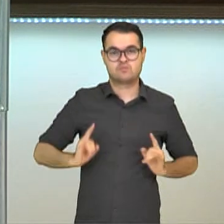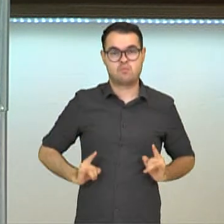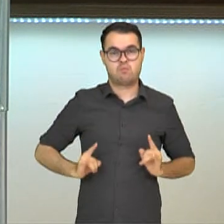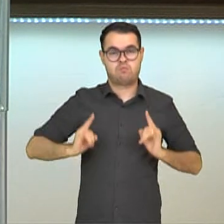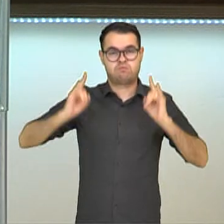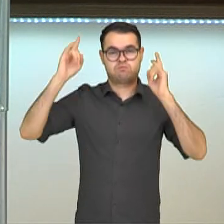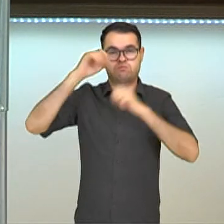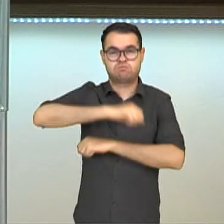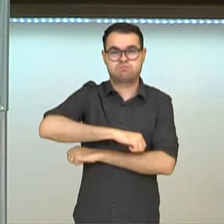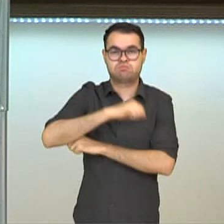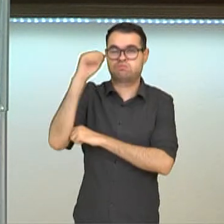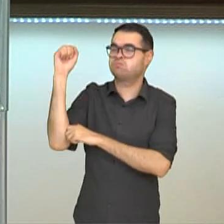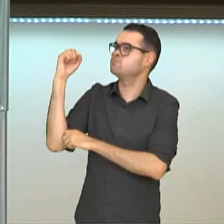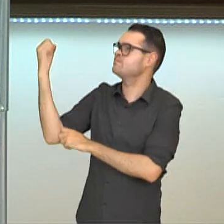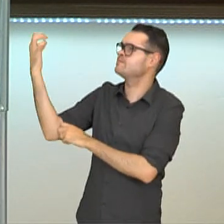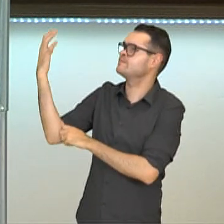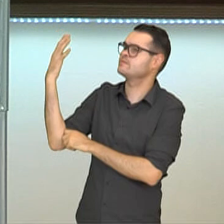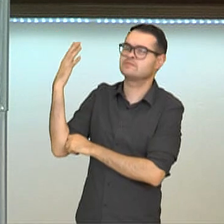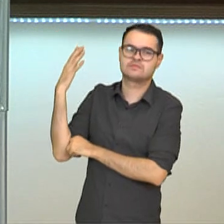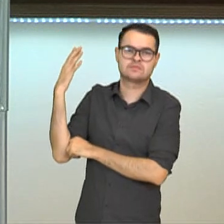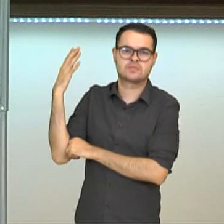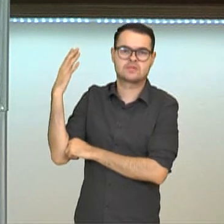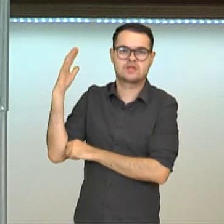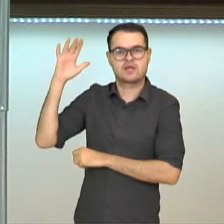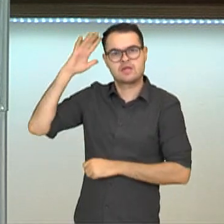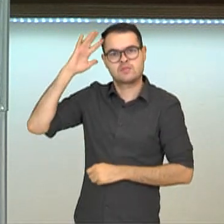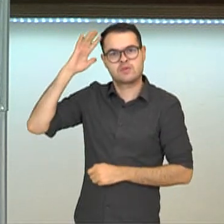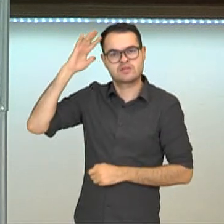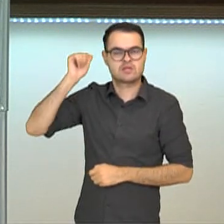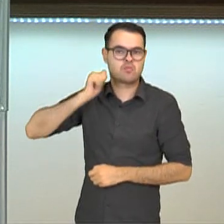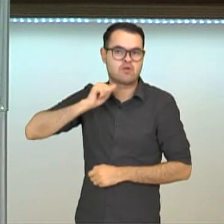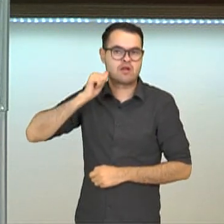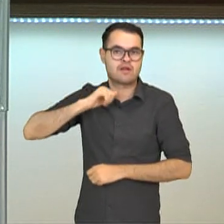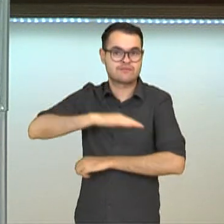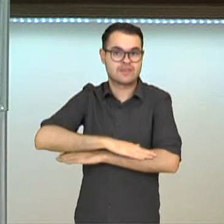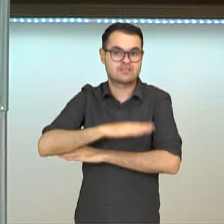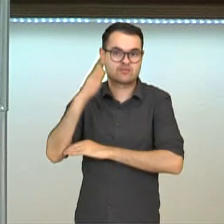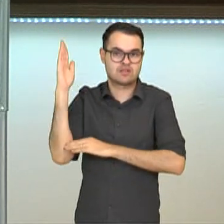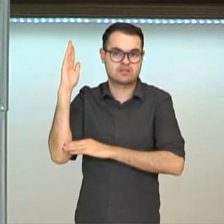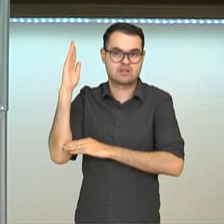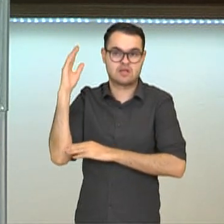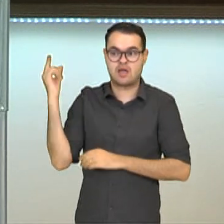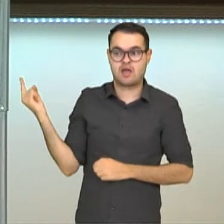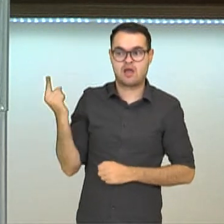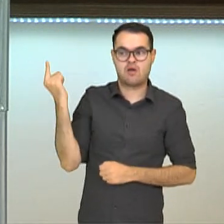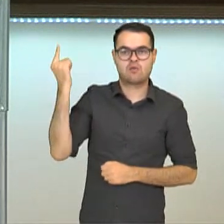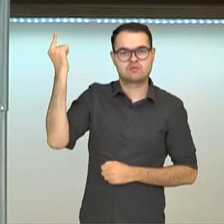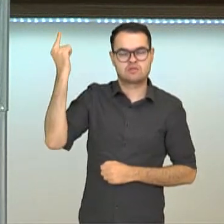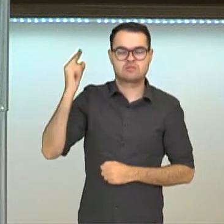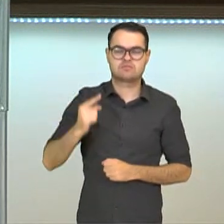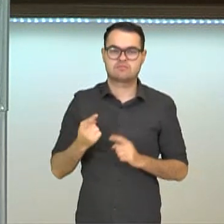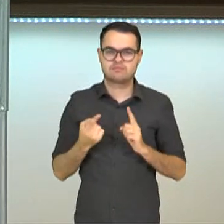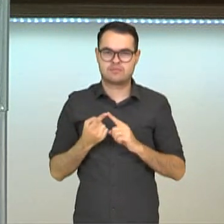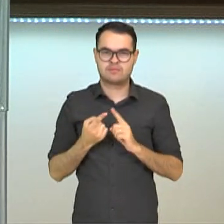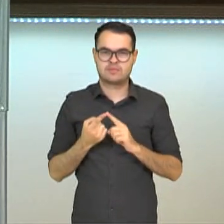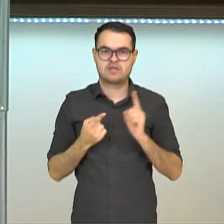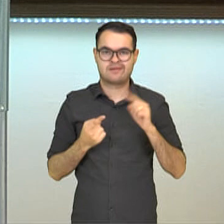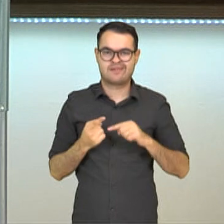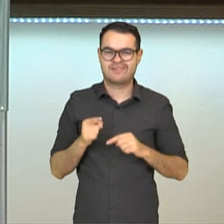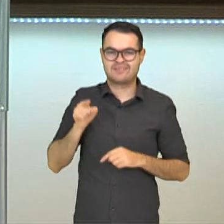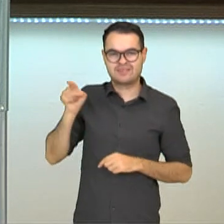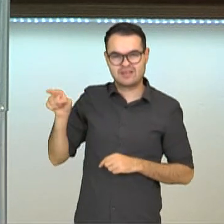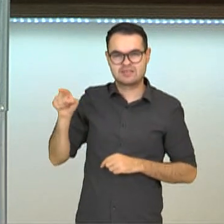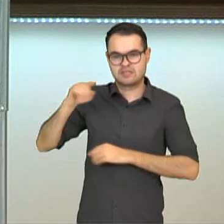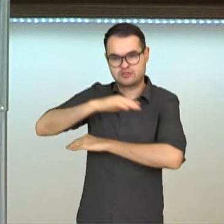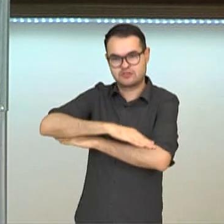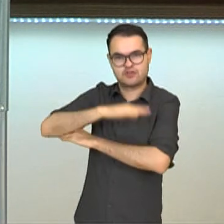sobradão. Então tentem imaginar essa mulher na janela. Então ela está alta de duas formas. A primeira porque ela está lá na janela